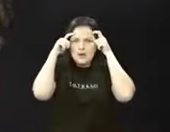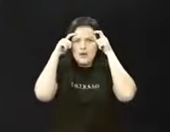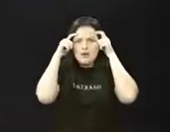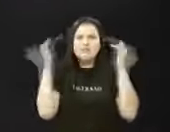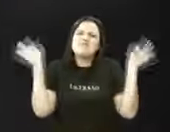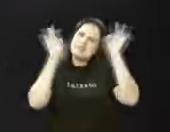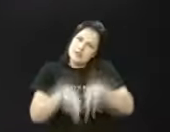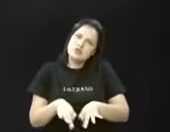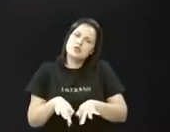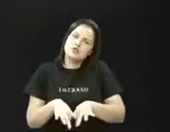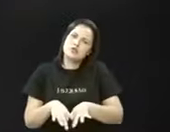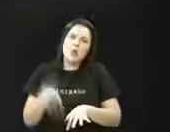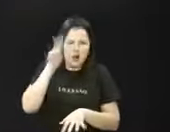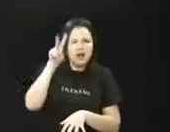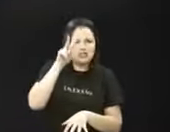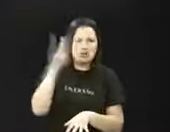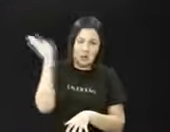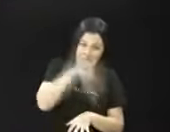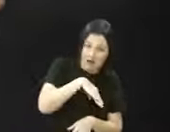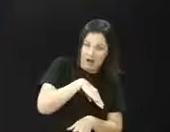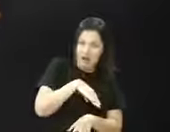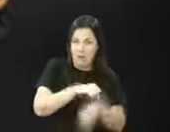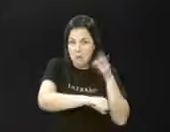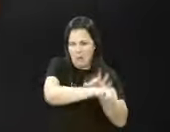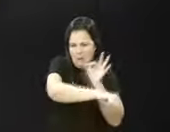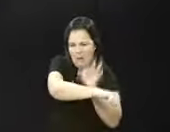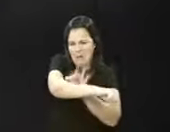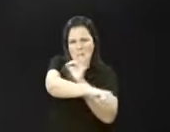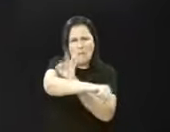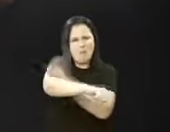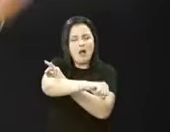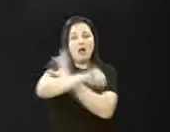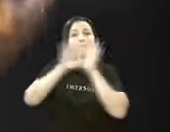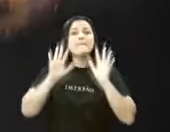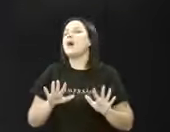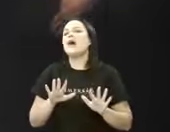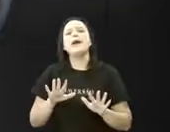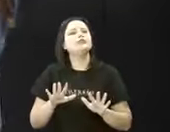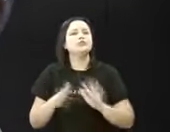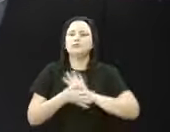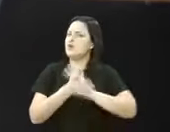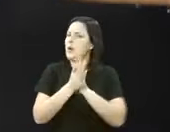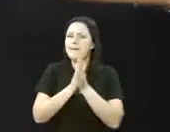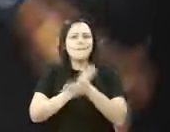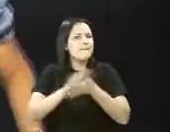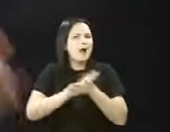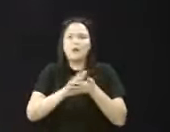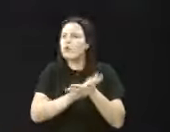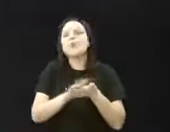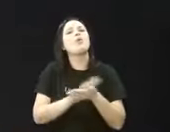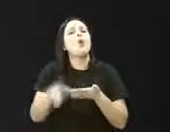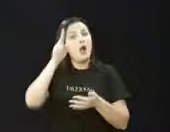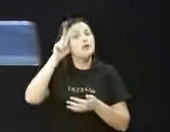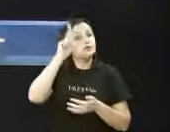mal, leproso, esse período de vergonha não foi suficiente para anular a história que ele construiu em Judá. Então era